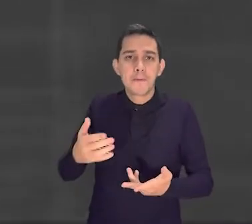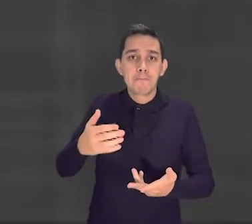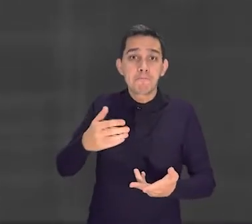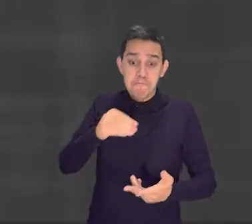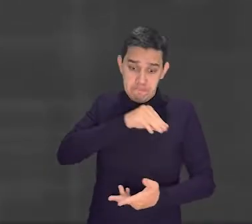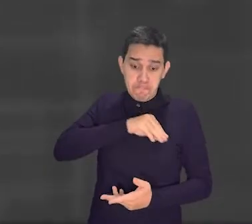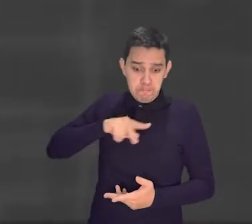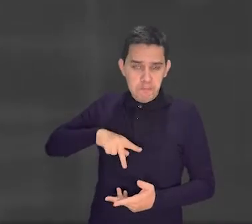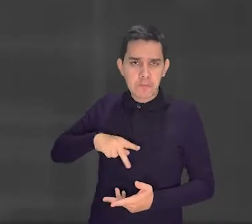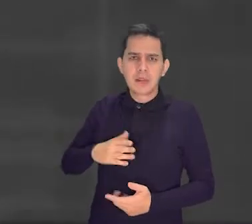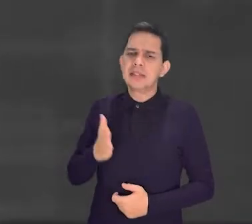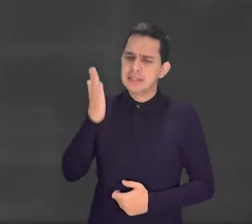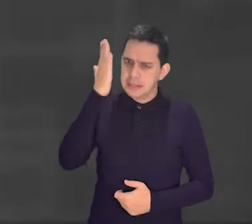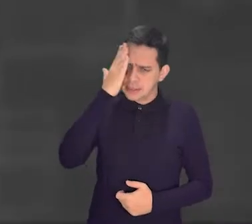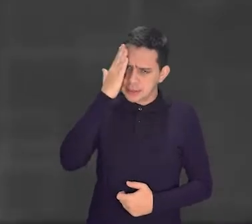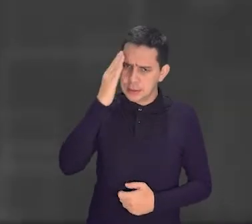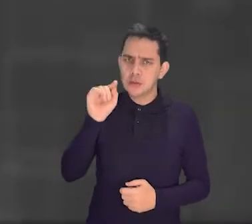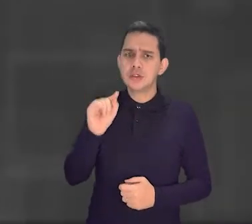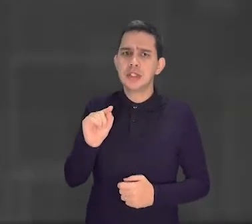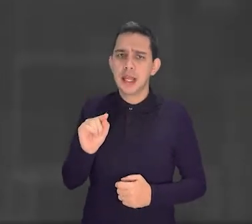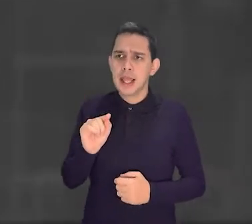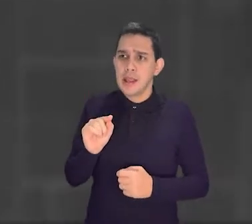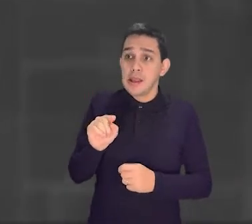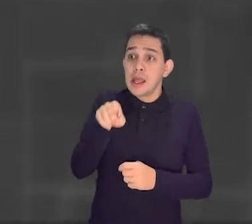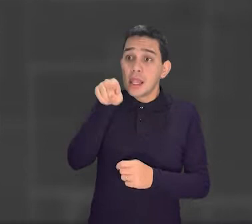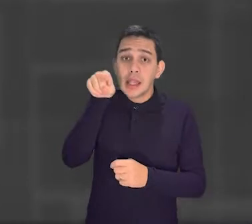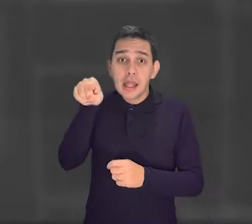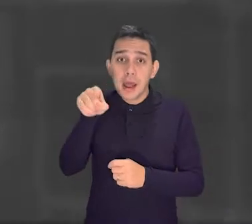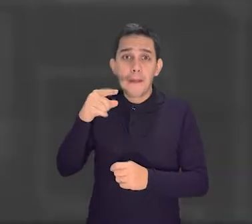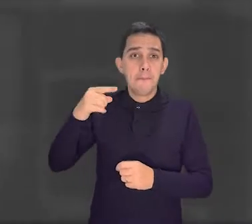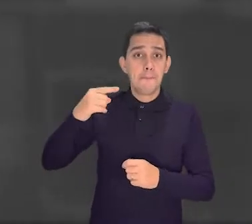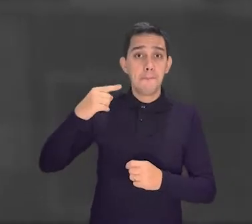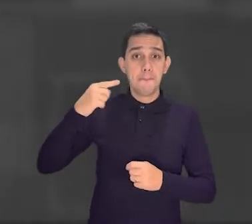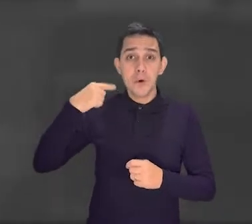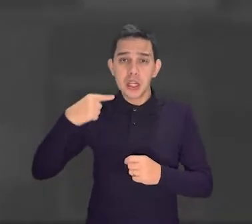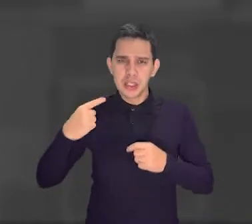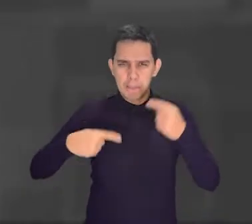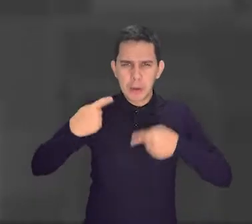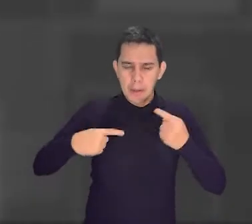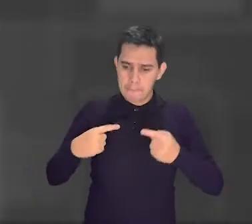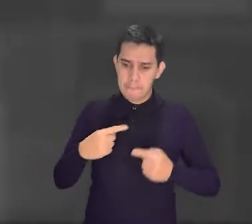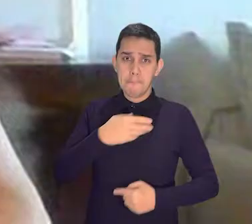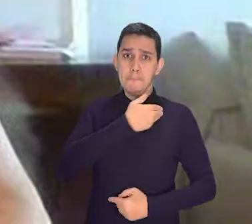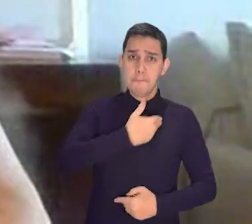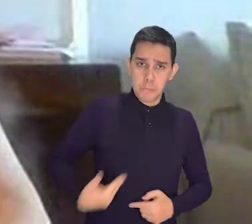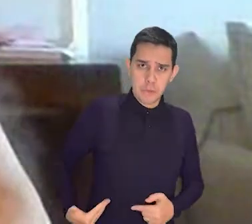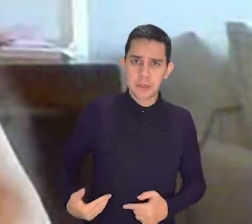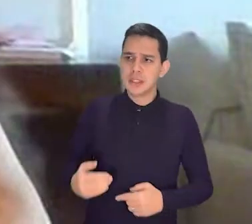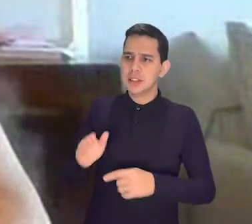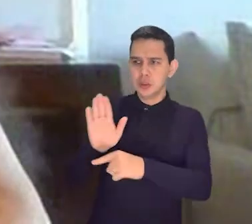pública de implementação, manutenção, estruturação